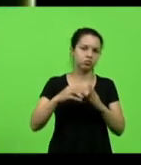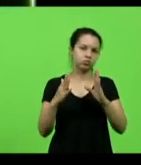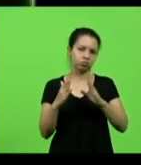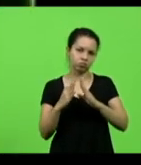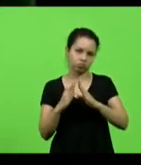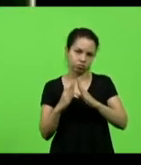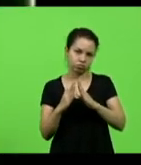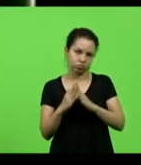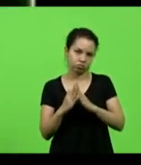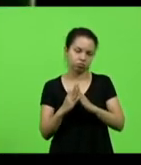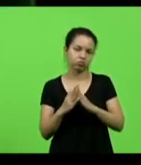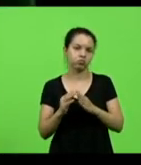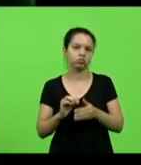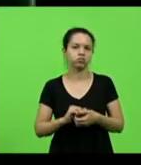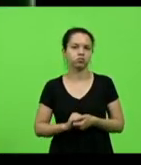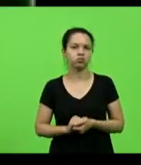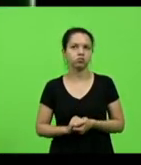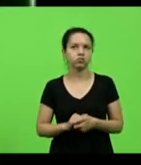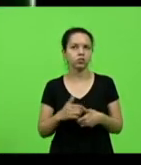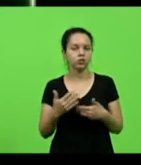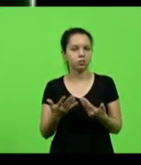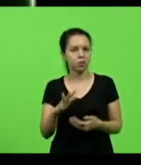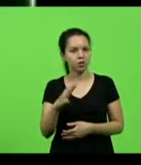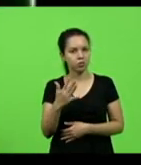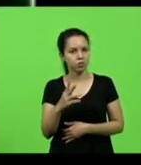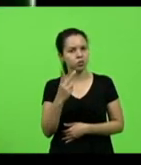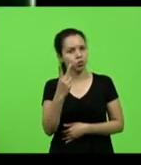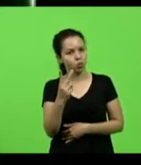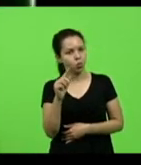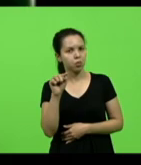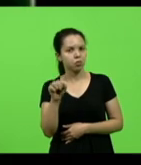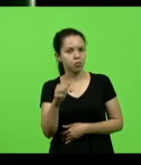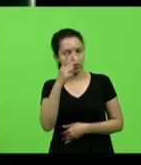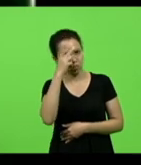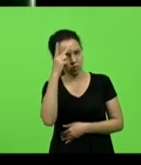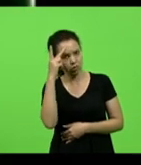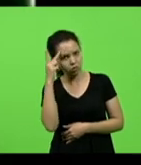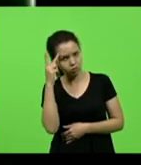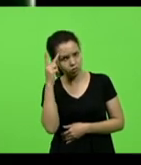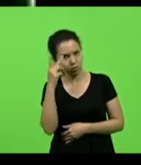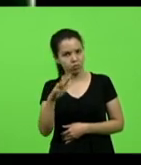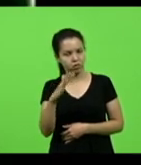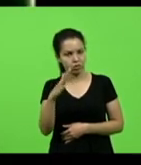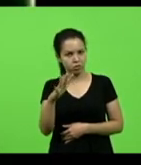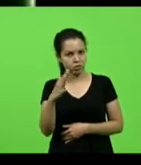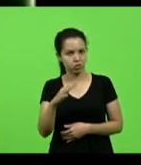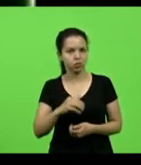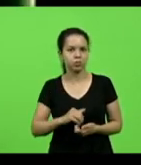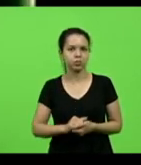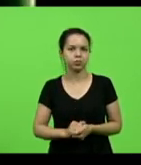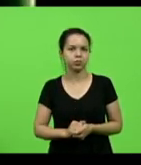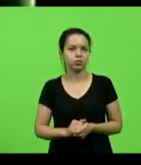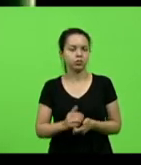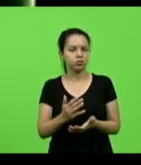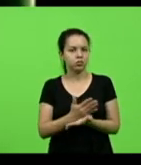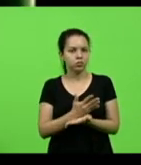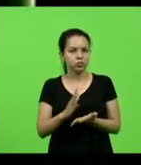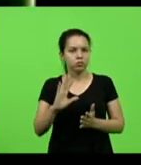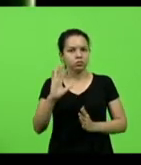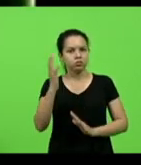domiciliar. Então, próximo de 2.000 pessoas, vamos dizer. Alguns fatos até que eu